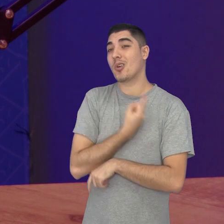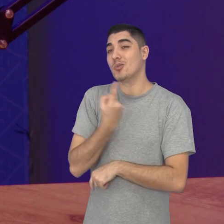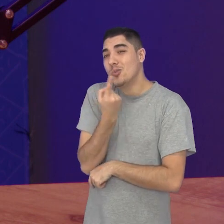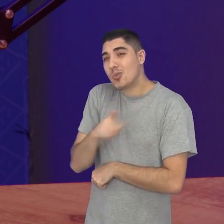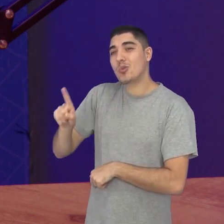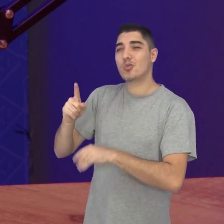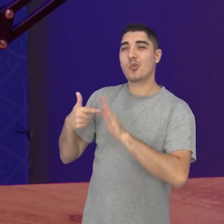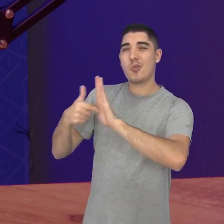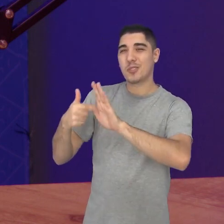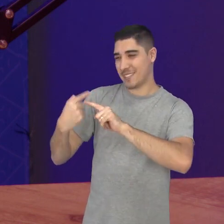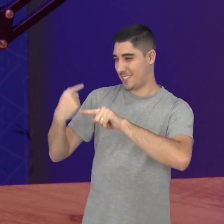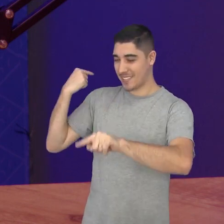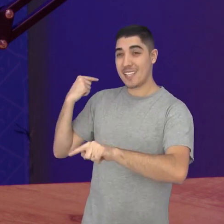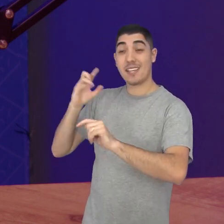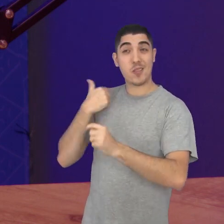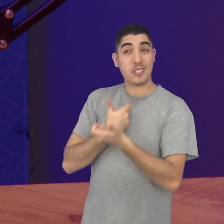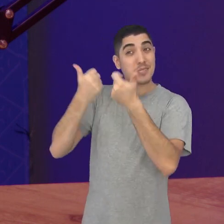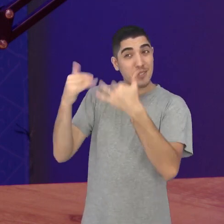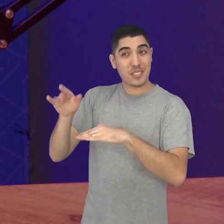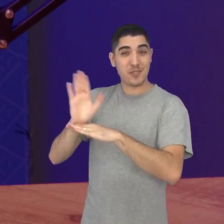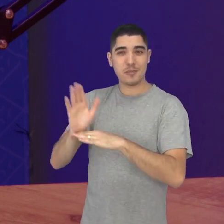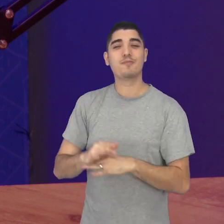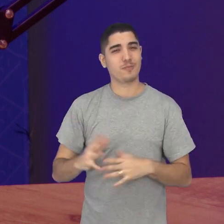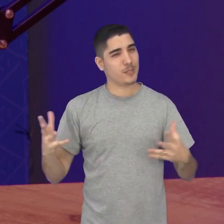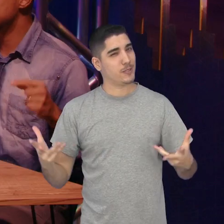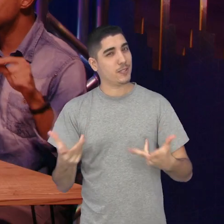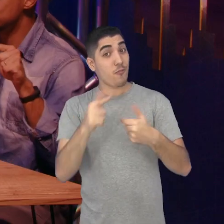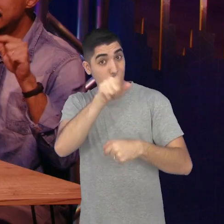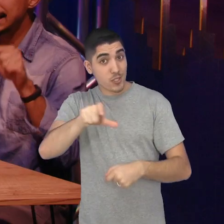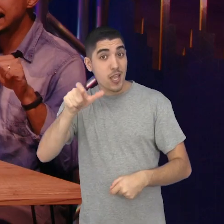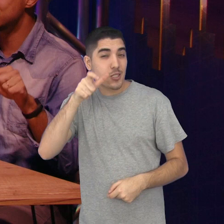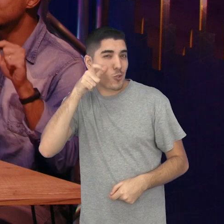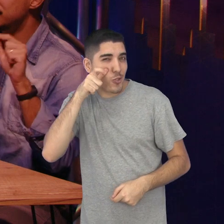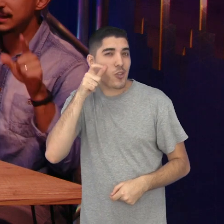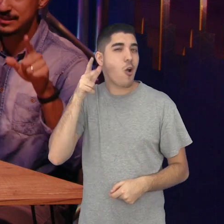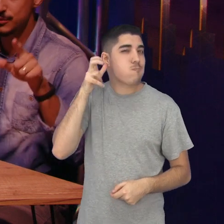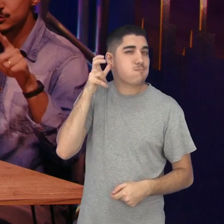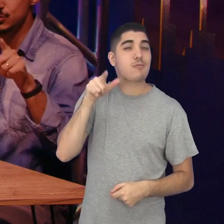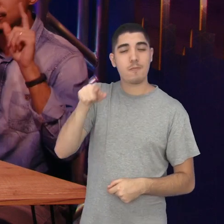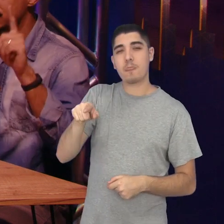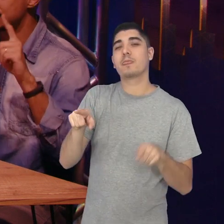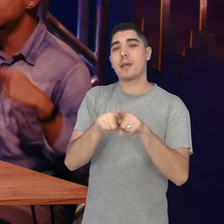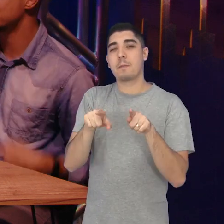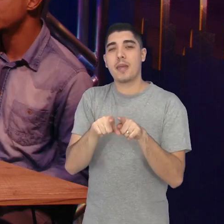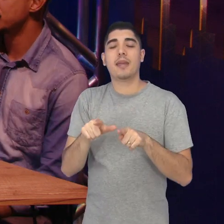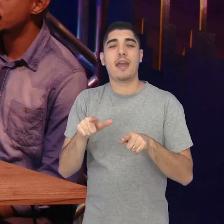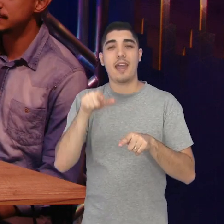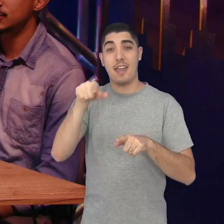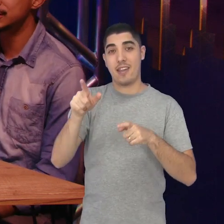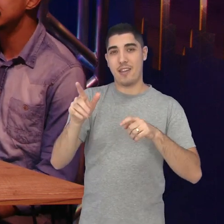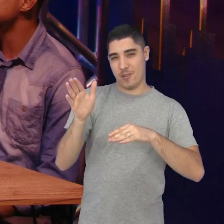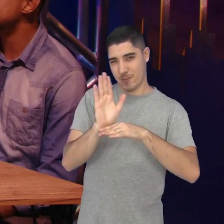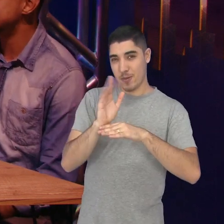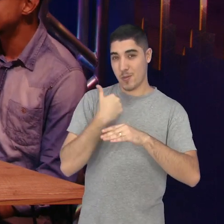Samu? Tá muito legal e a gente falou bastante sobre De Volta para o Futuro. É muito louco. Escutem lá, Uma Viagem para o Futuro. Foi o